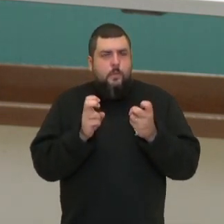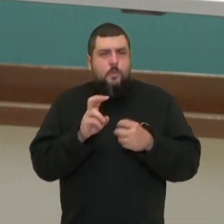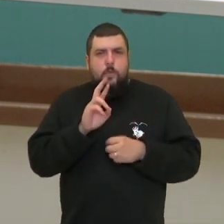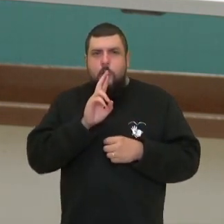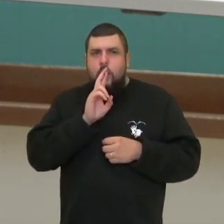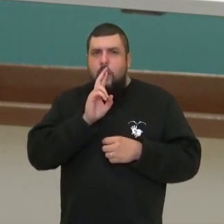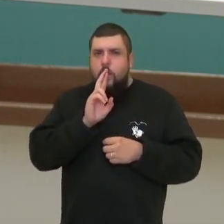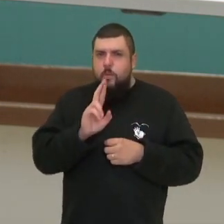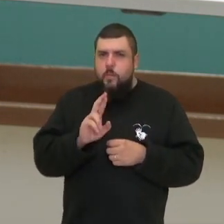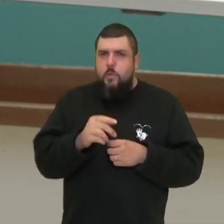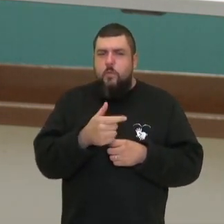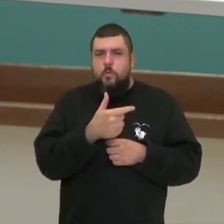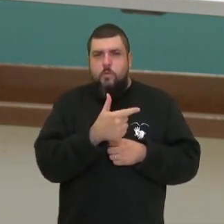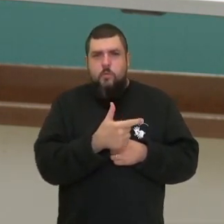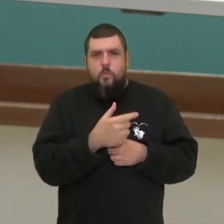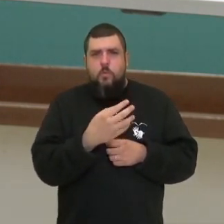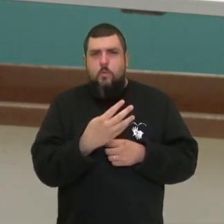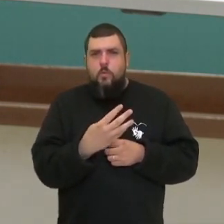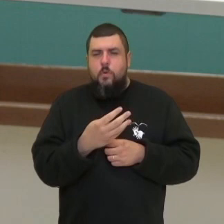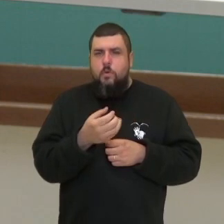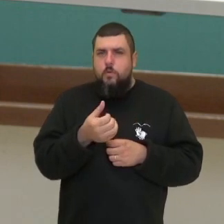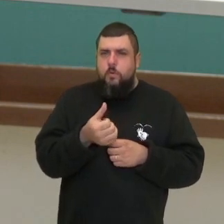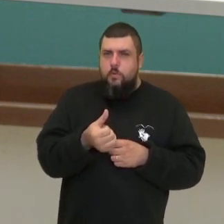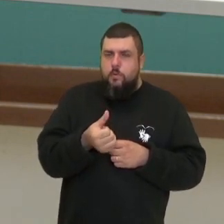ó, 2, 4, 6,